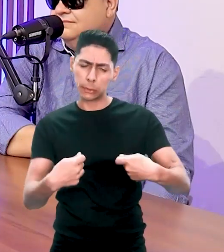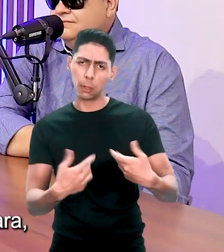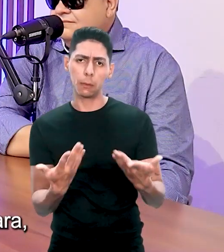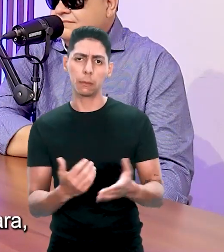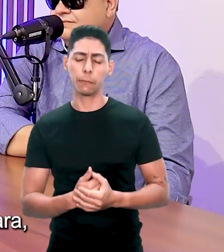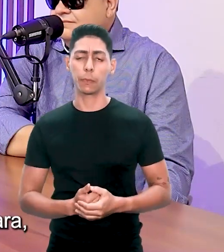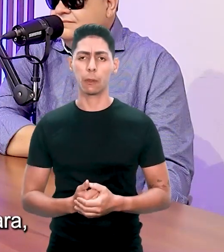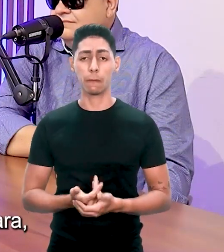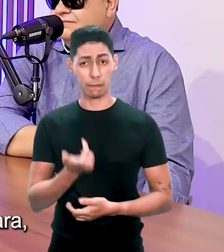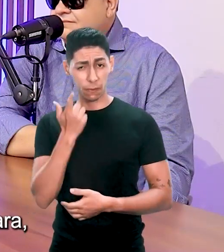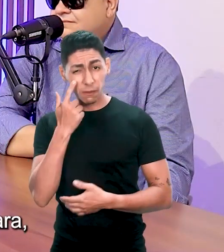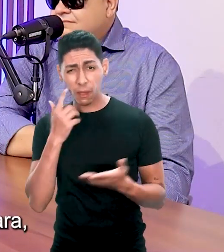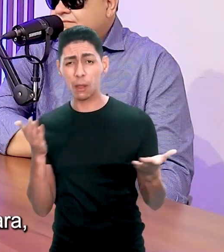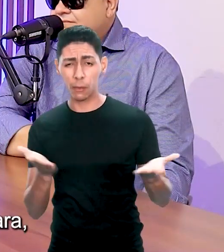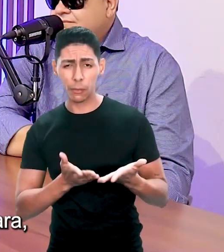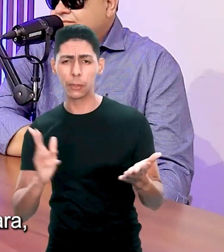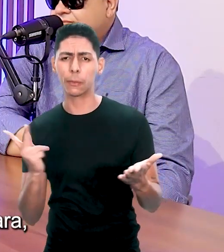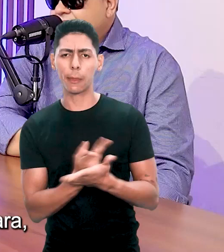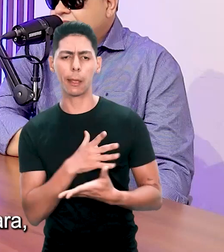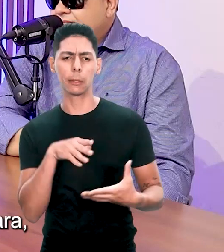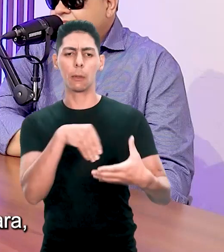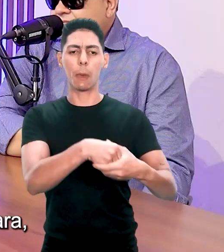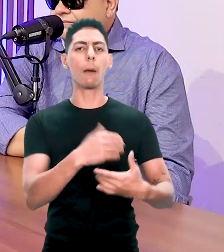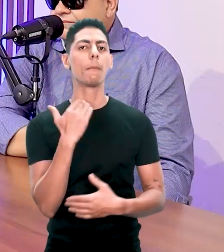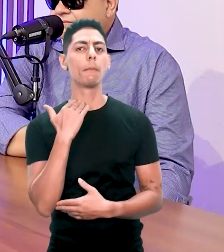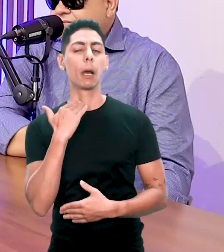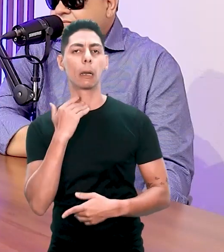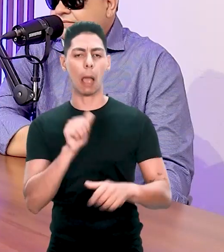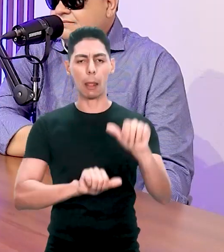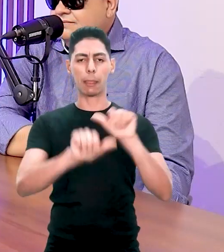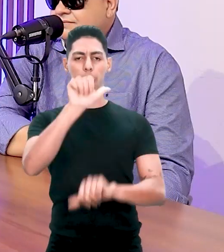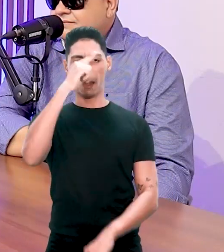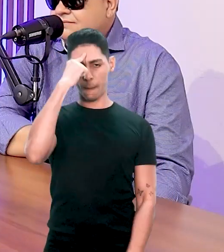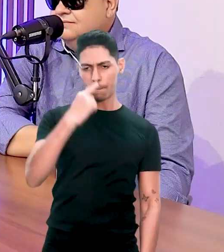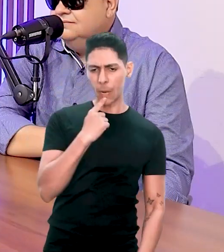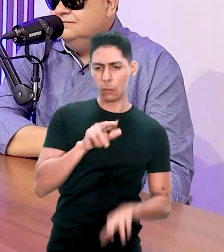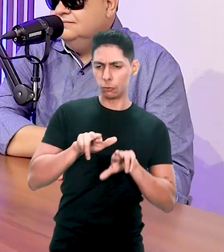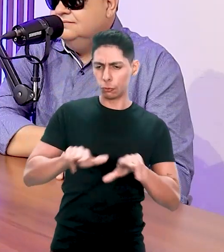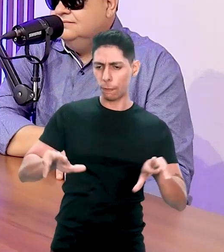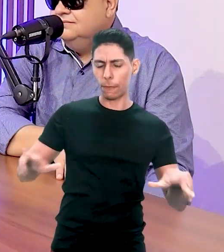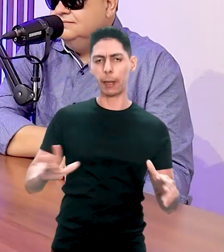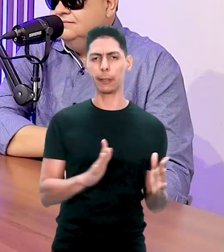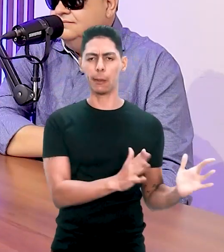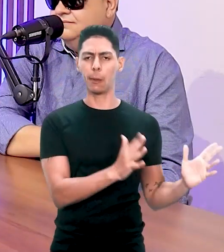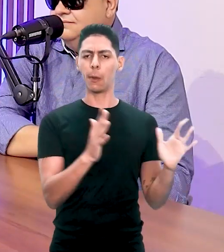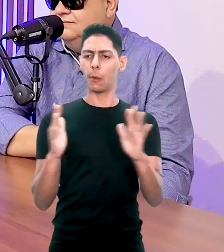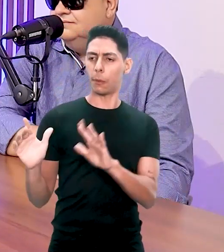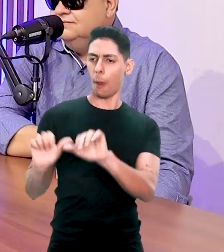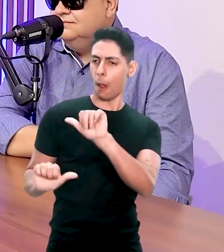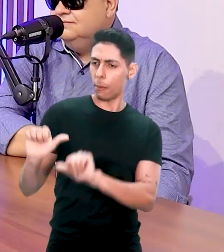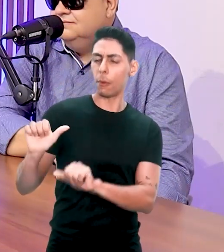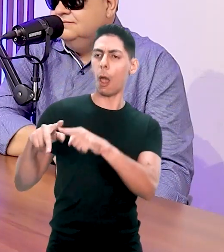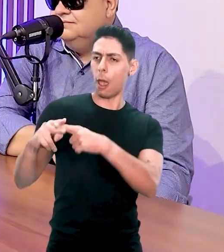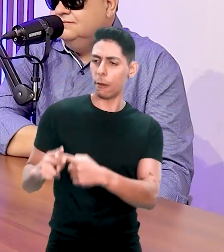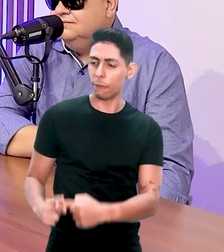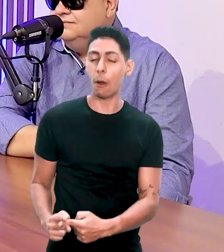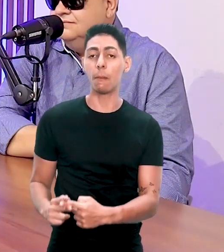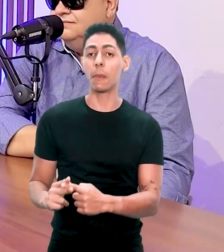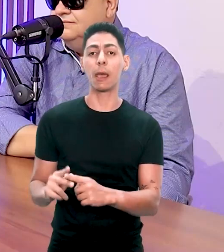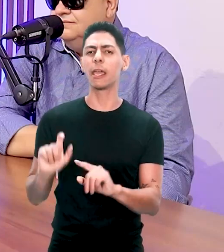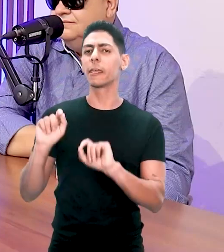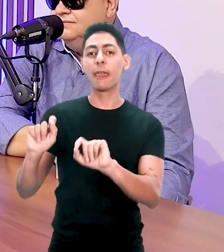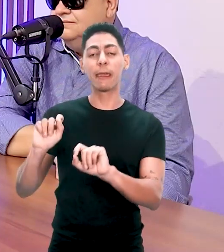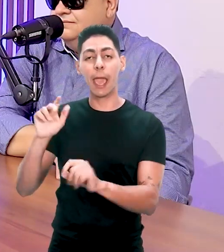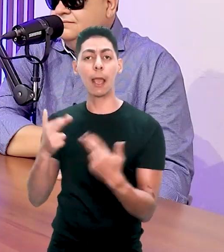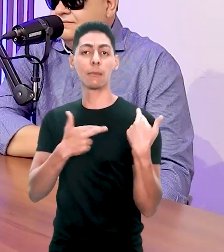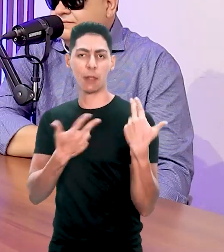vocês até hoje veem que os bancos mudam de cara, né? Passa um tempo, muda tudo, mas e quem faz isso? A área de